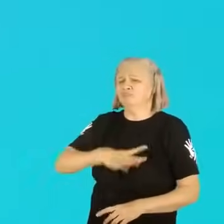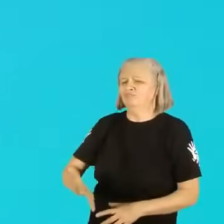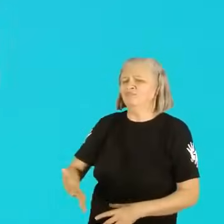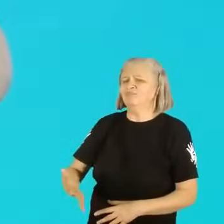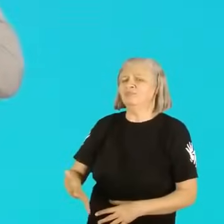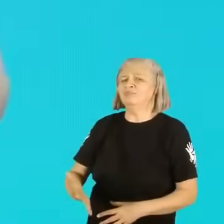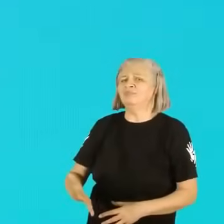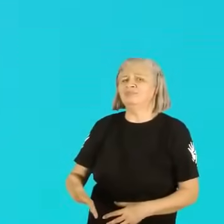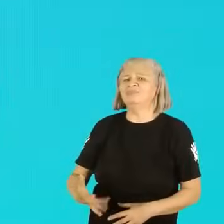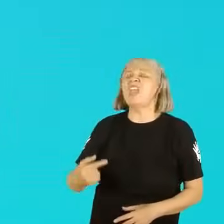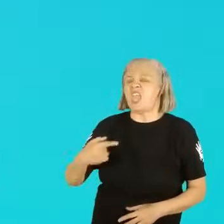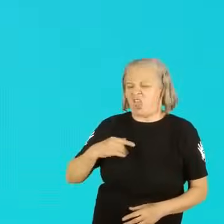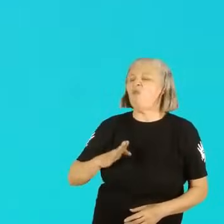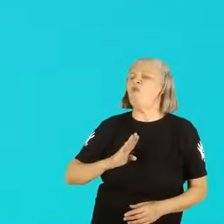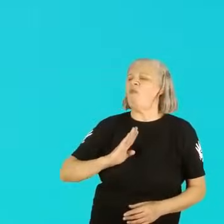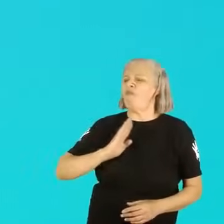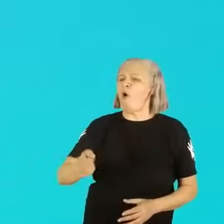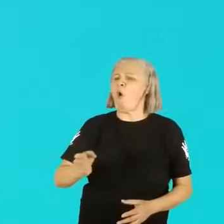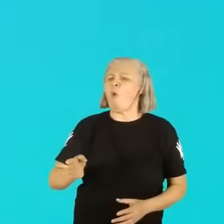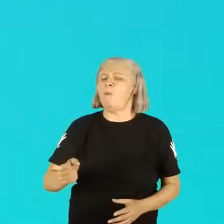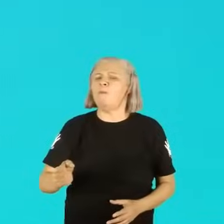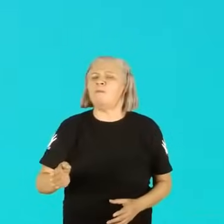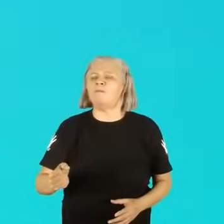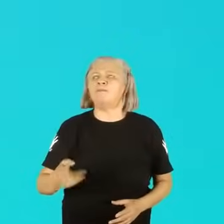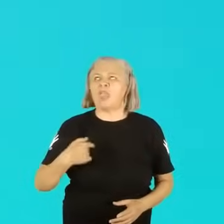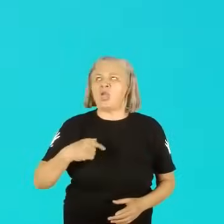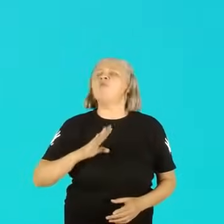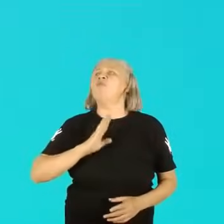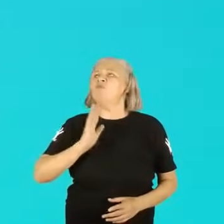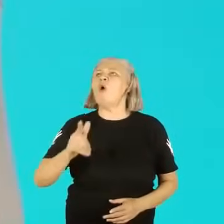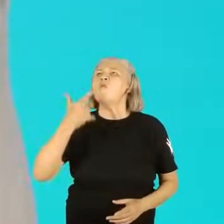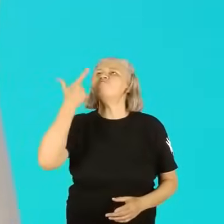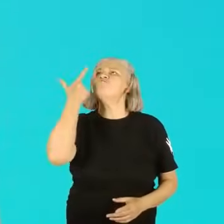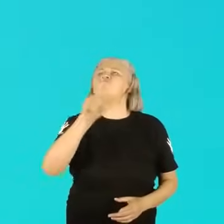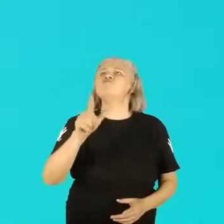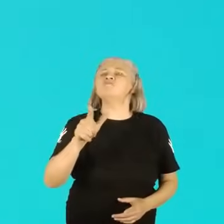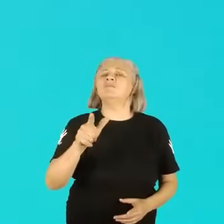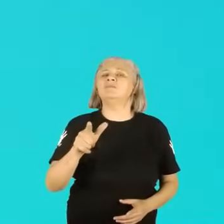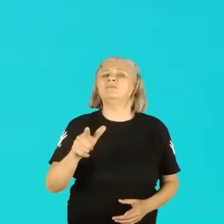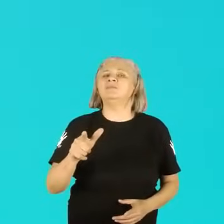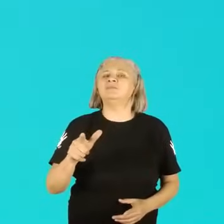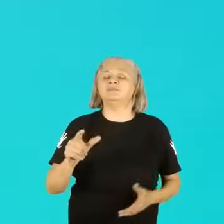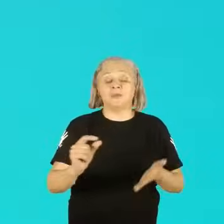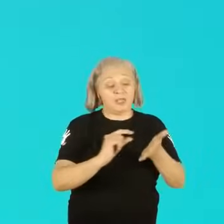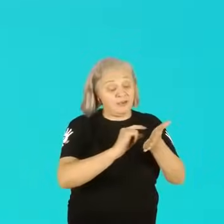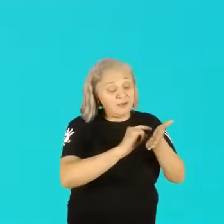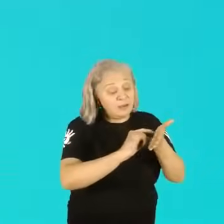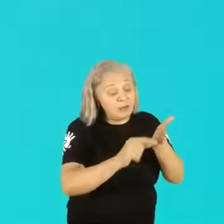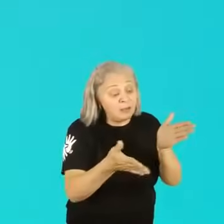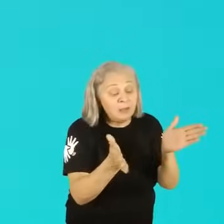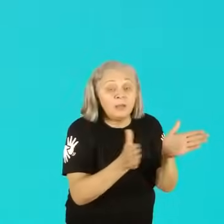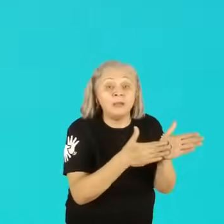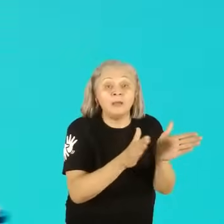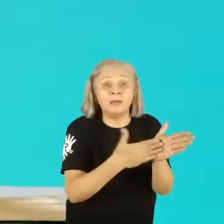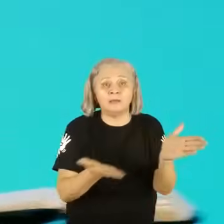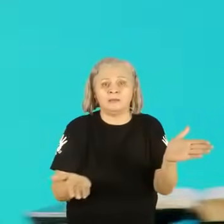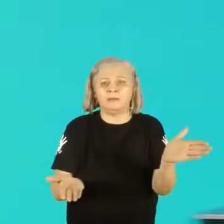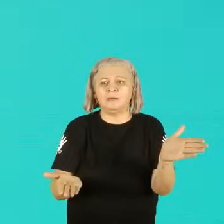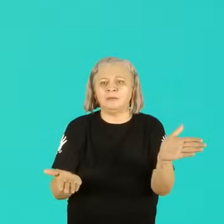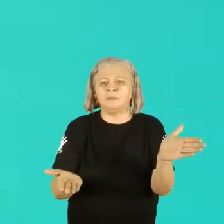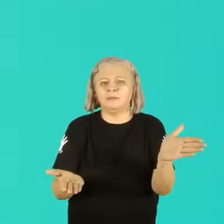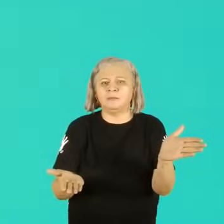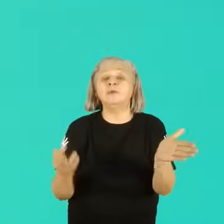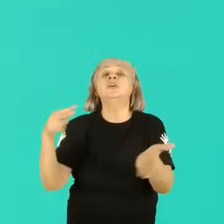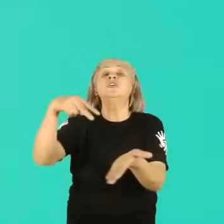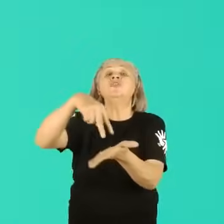a multidão. Ela disse: eu vou ser sarada. E olha o que acontece. Verso de número 30. Fica de pé para parecer